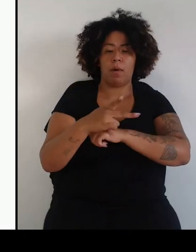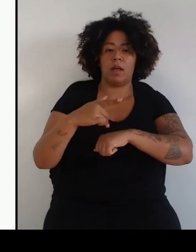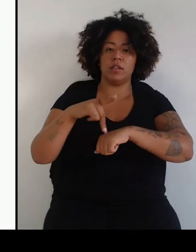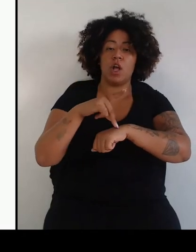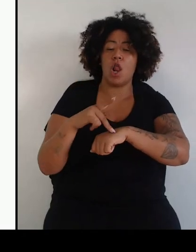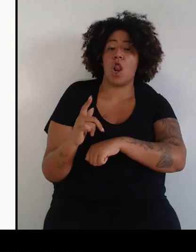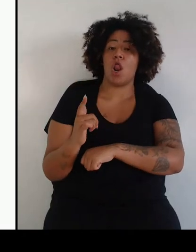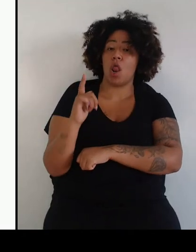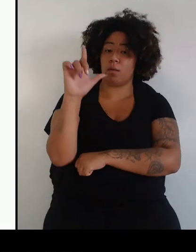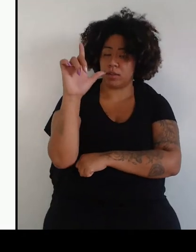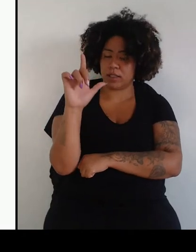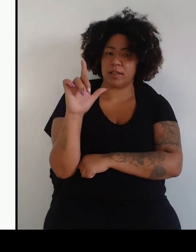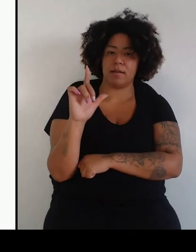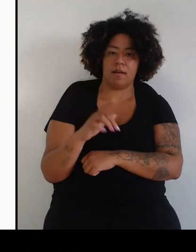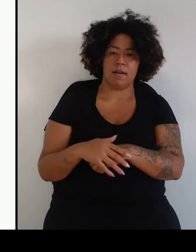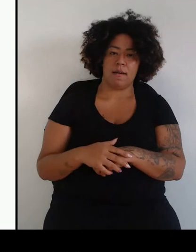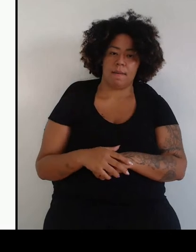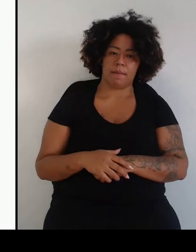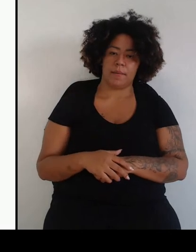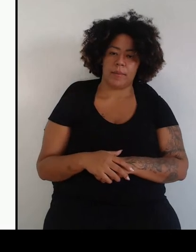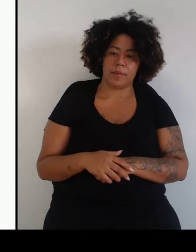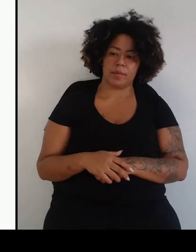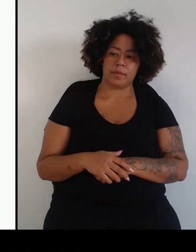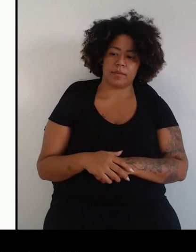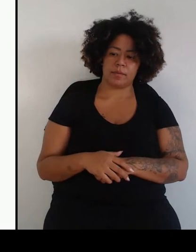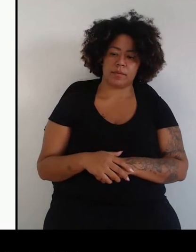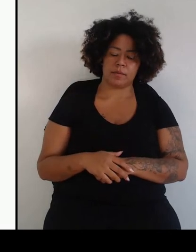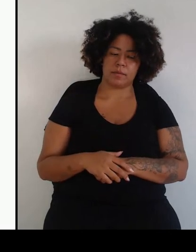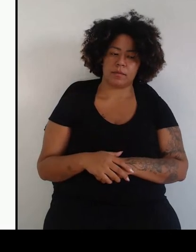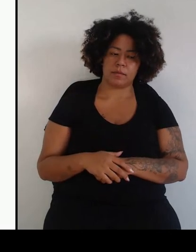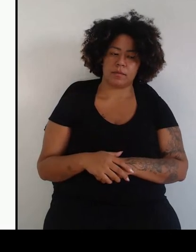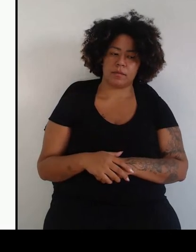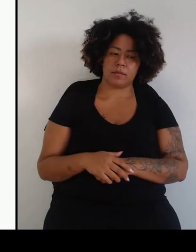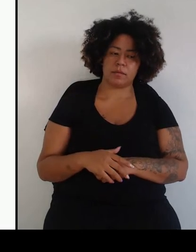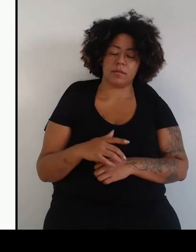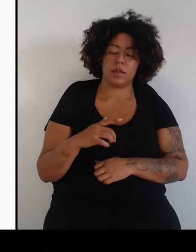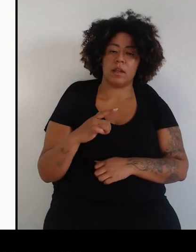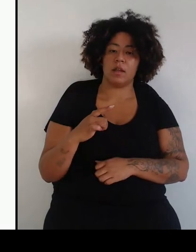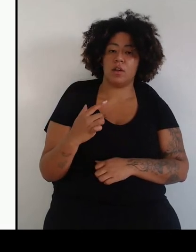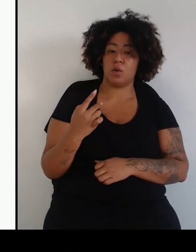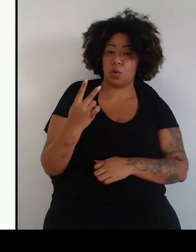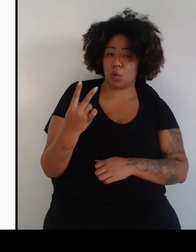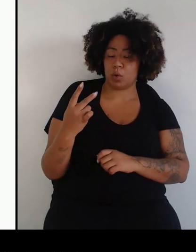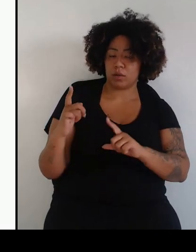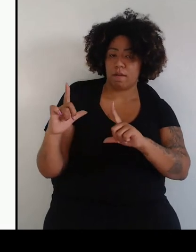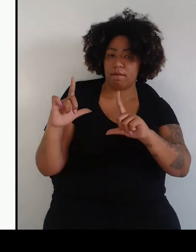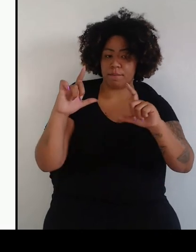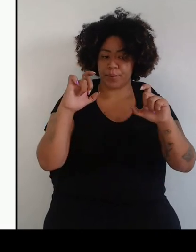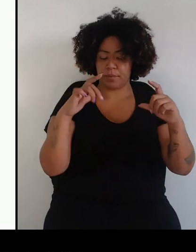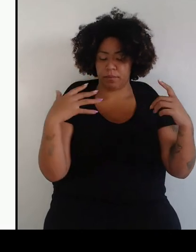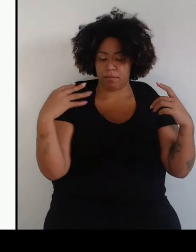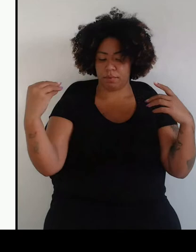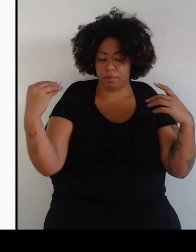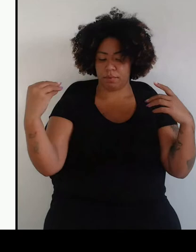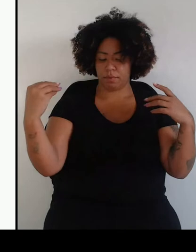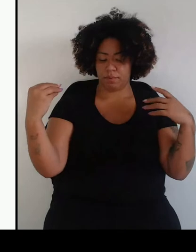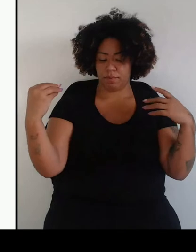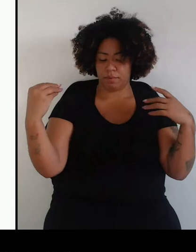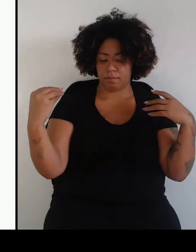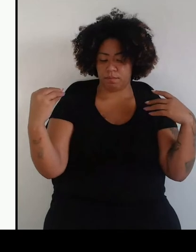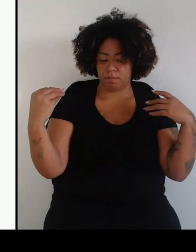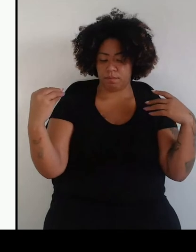depois de duas figuras na grama bacon Voltaria a esse tema em 67